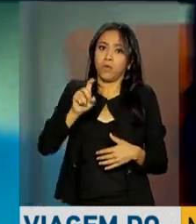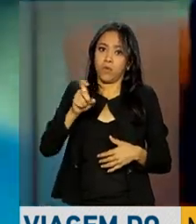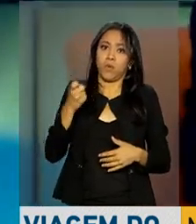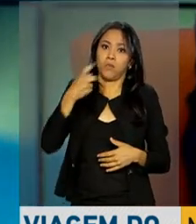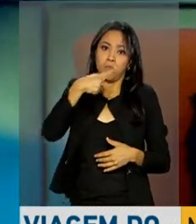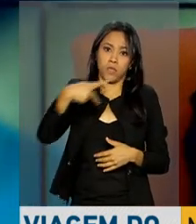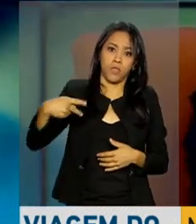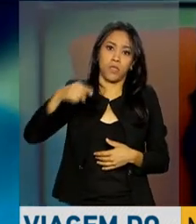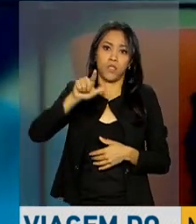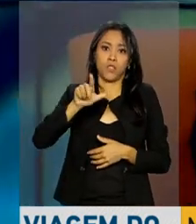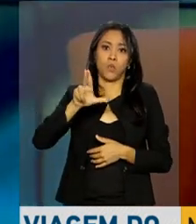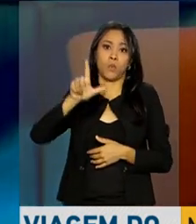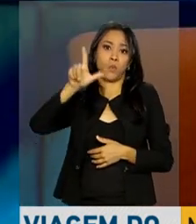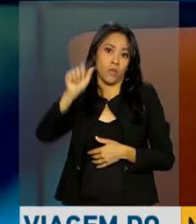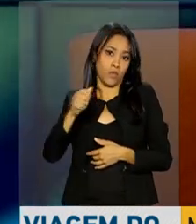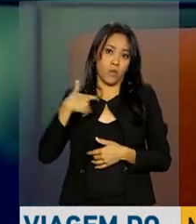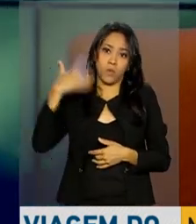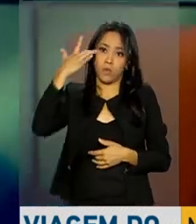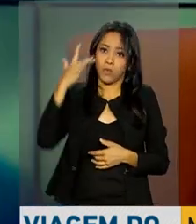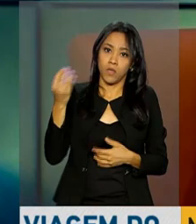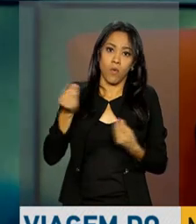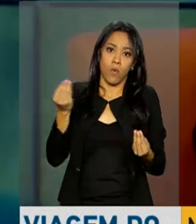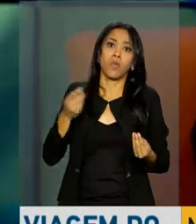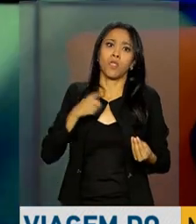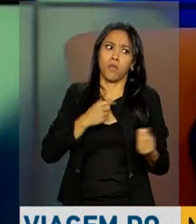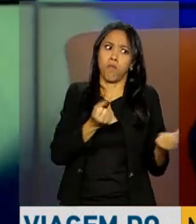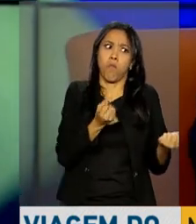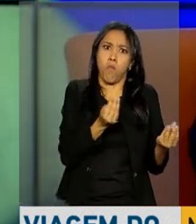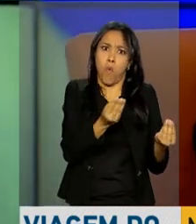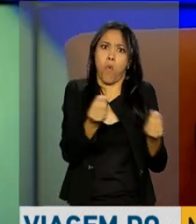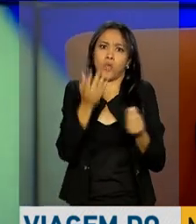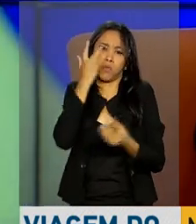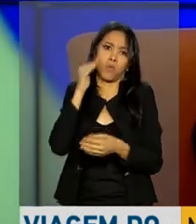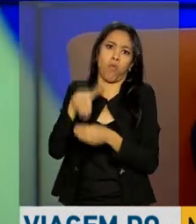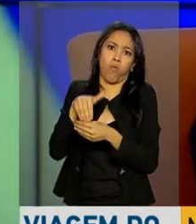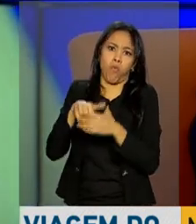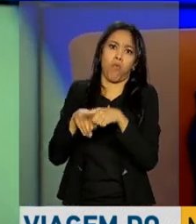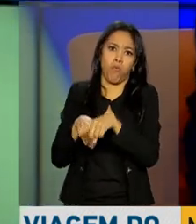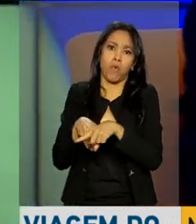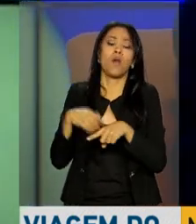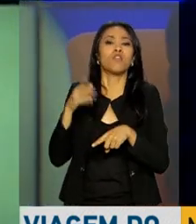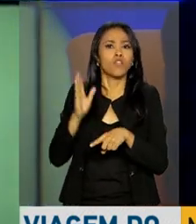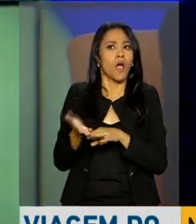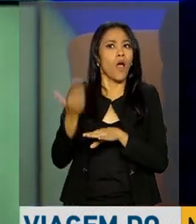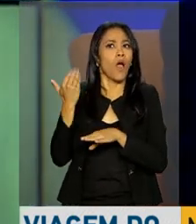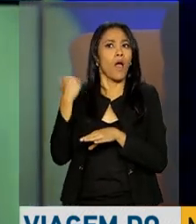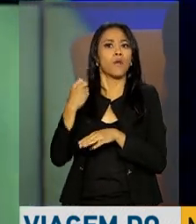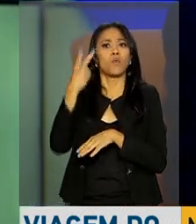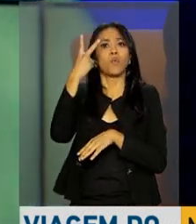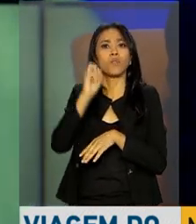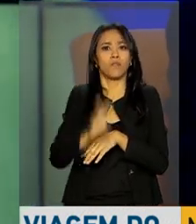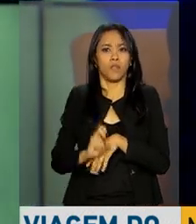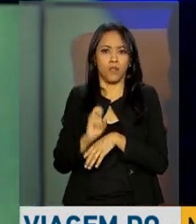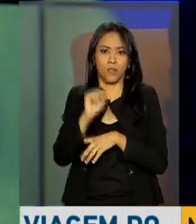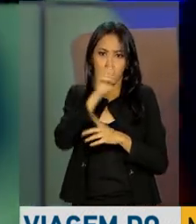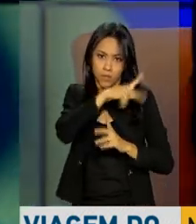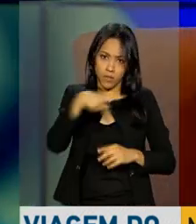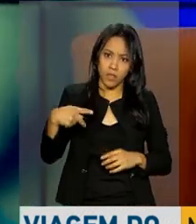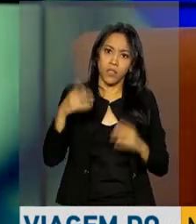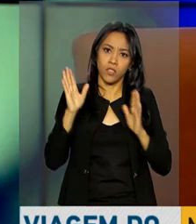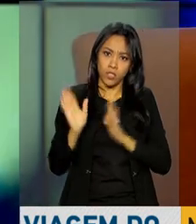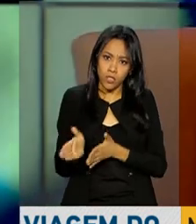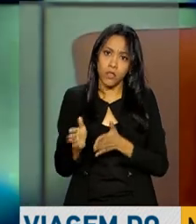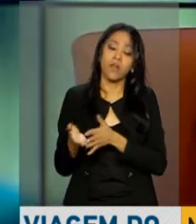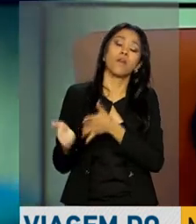índice mais do que razoável, né? Foi presidente em duas ocasiões, teve